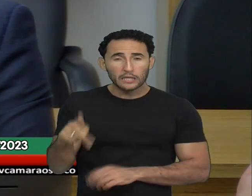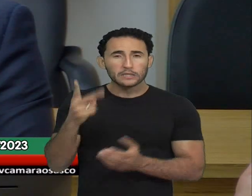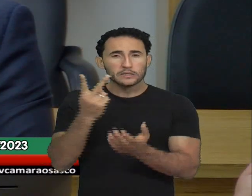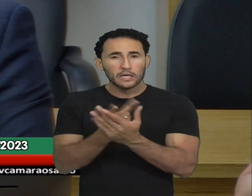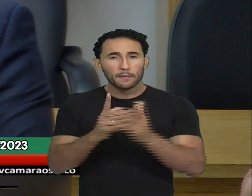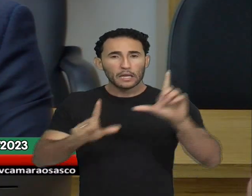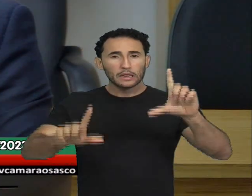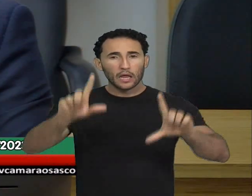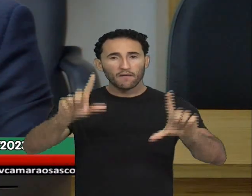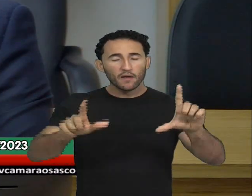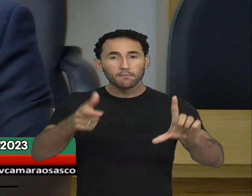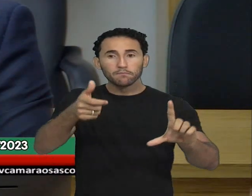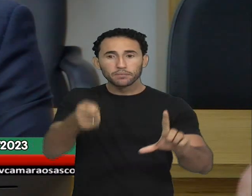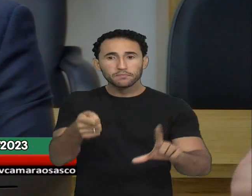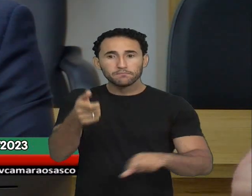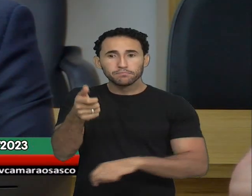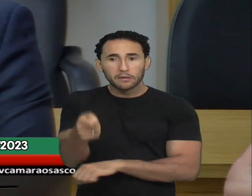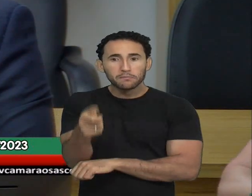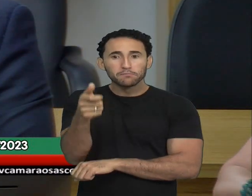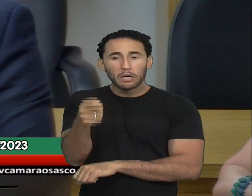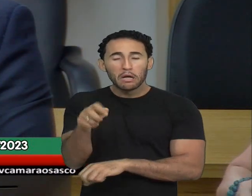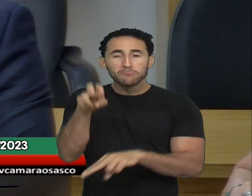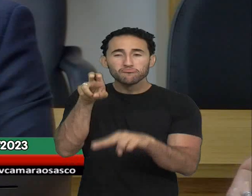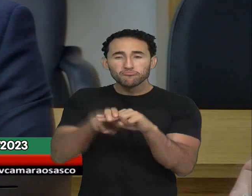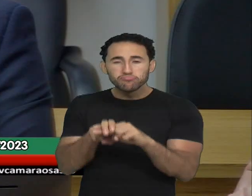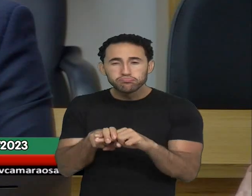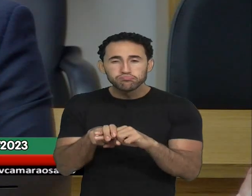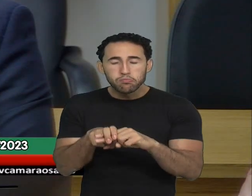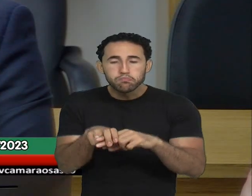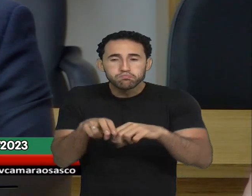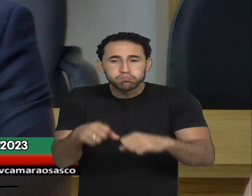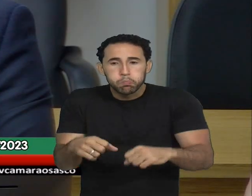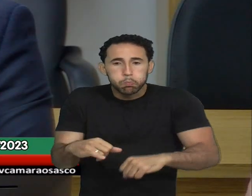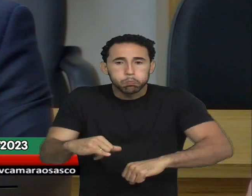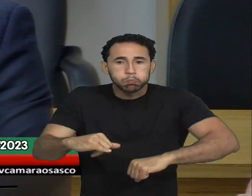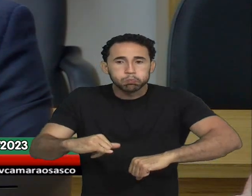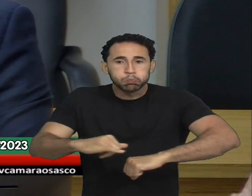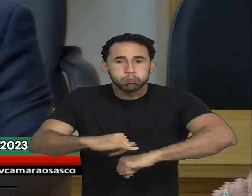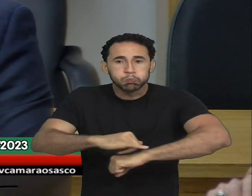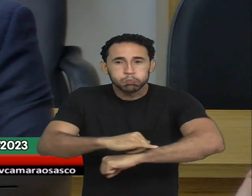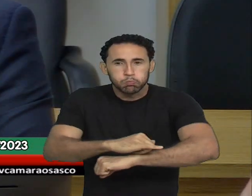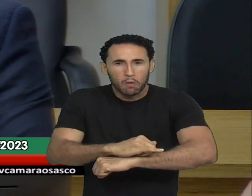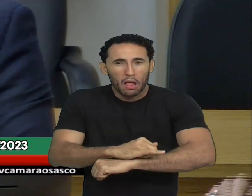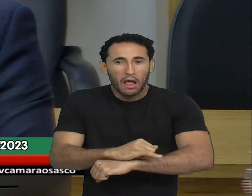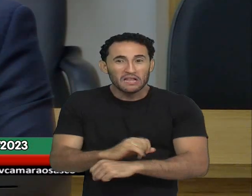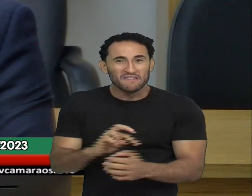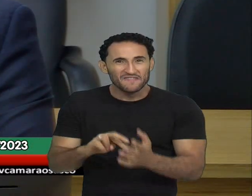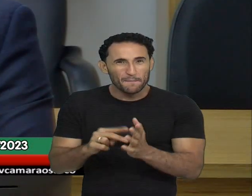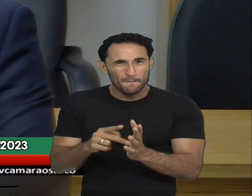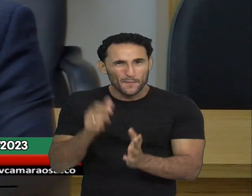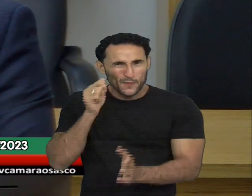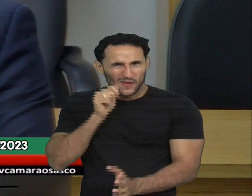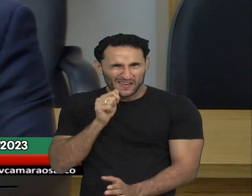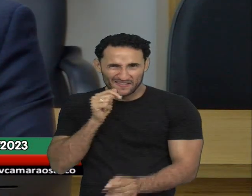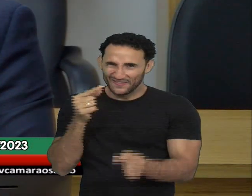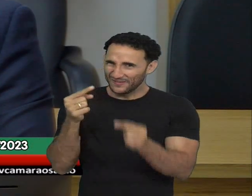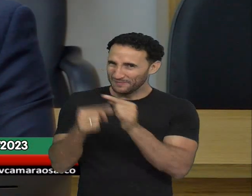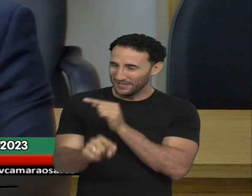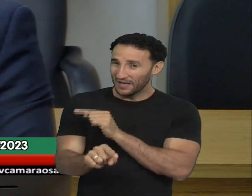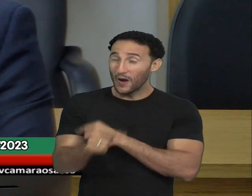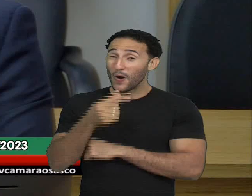né? Logicamente que isso não é para cá, né, para os homens daqui, né? Que os homens chegam em casa e trabalham muito, né? Ajudam as